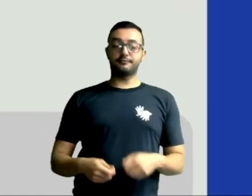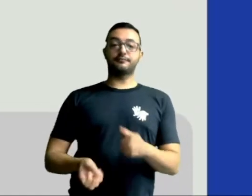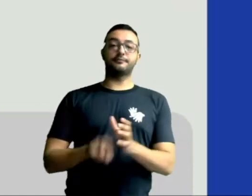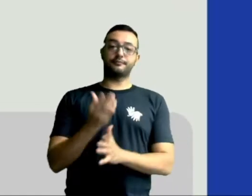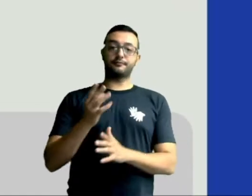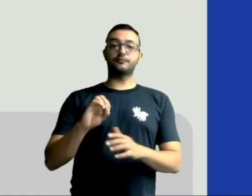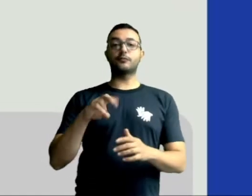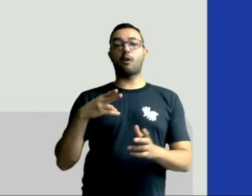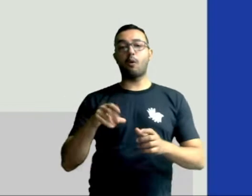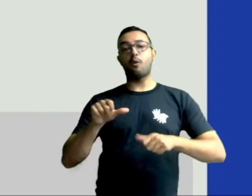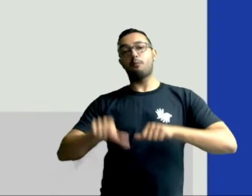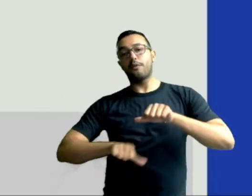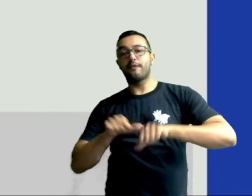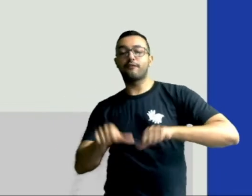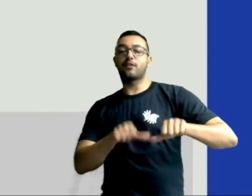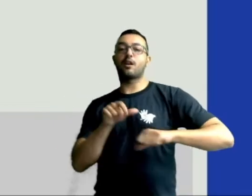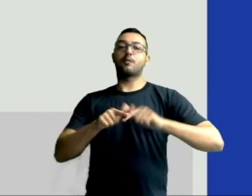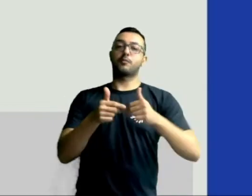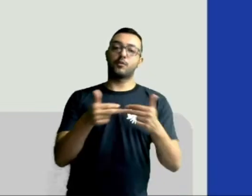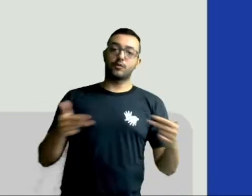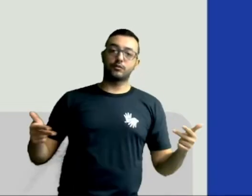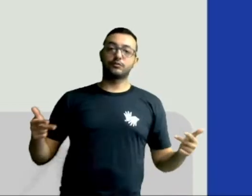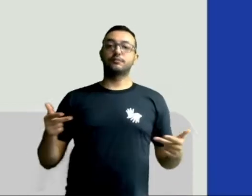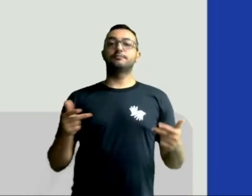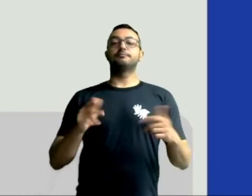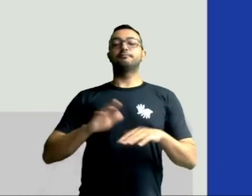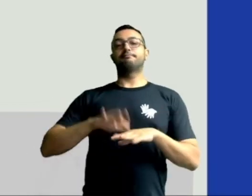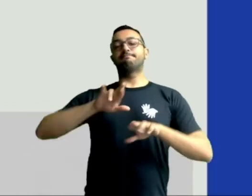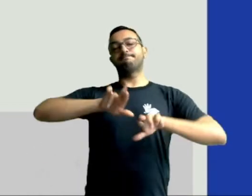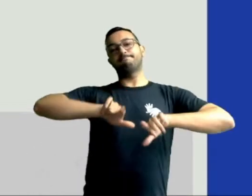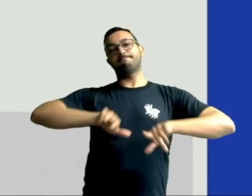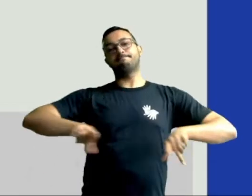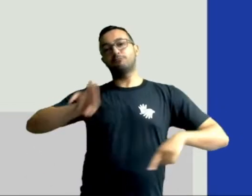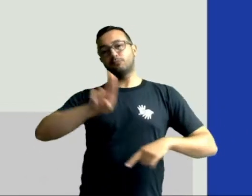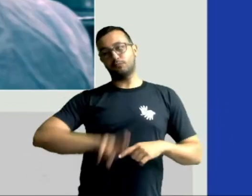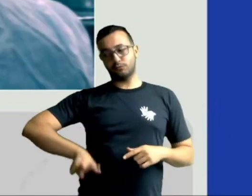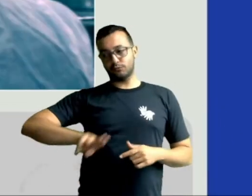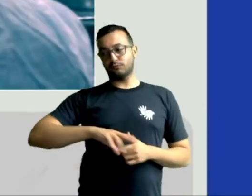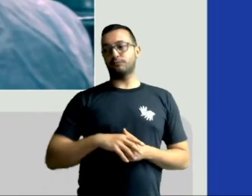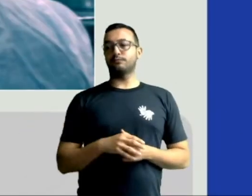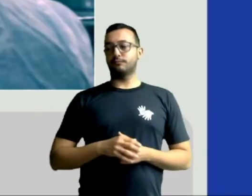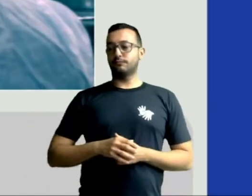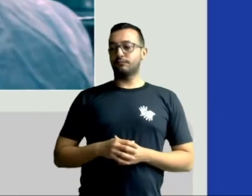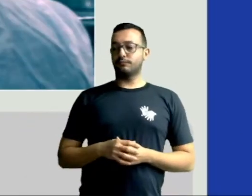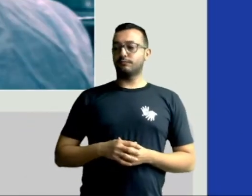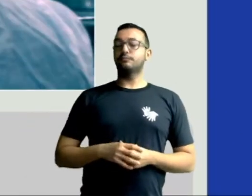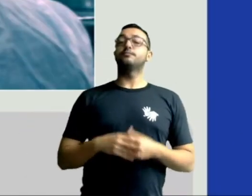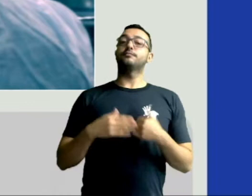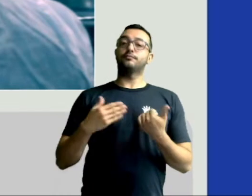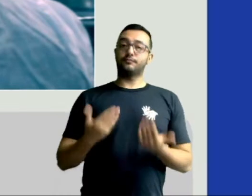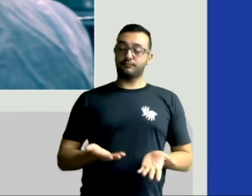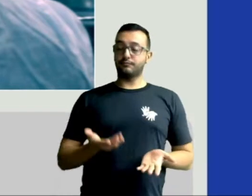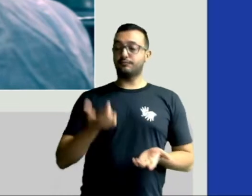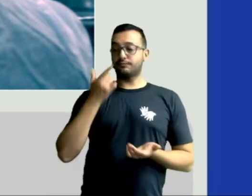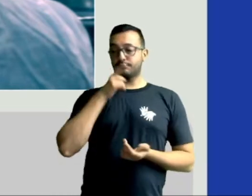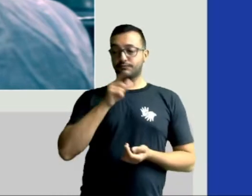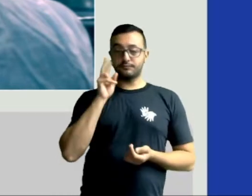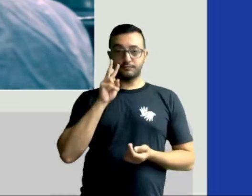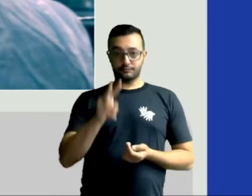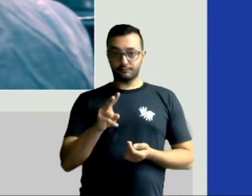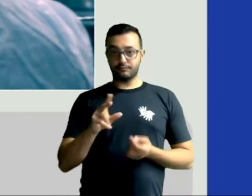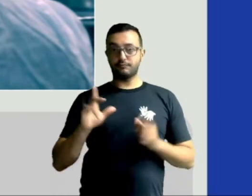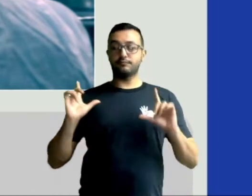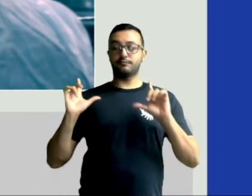ou modificar produtos e processos em seus mais variados usos específicos. Portanto, aí a gente consegue ver